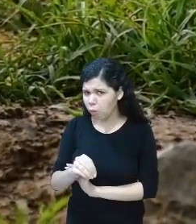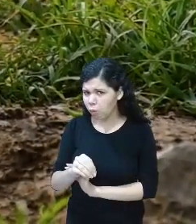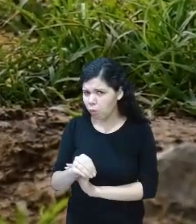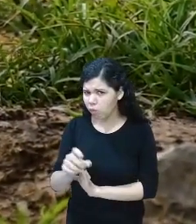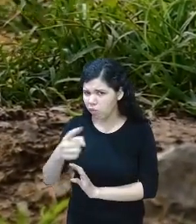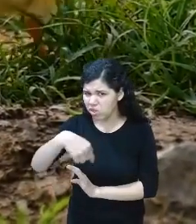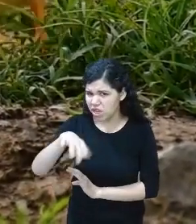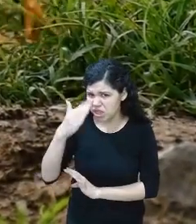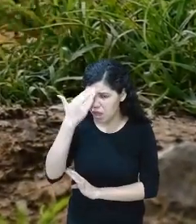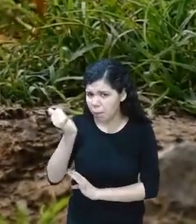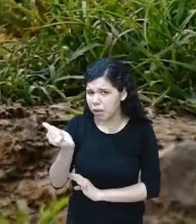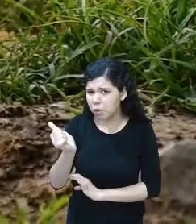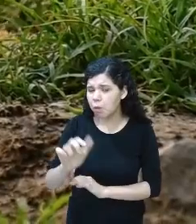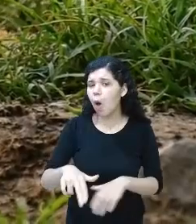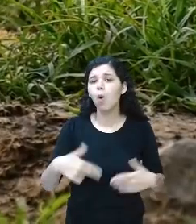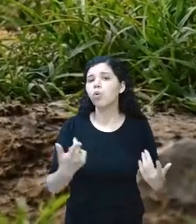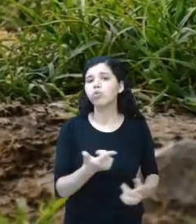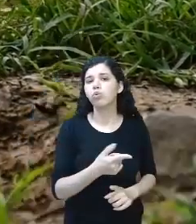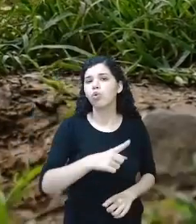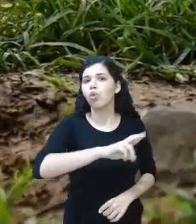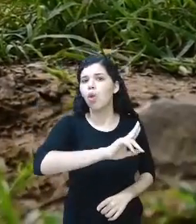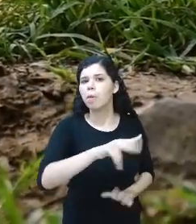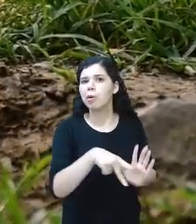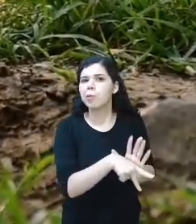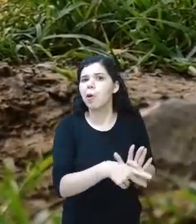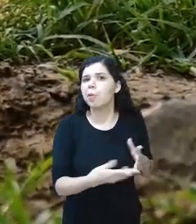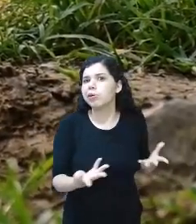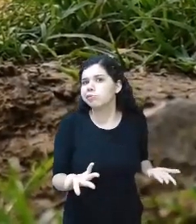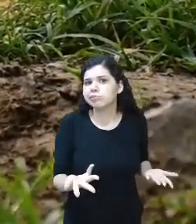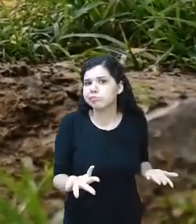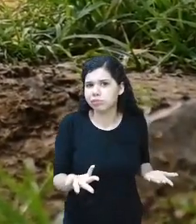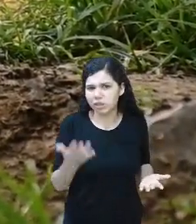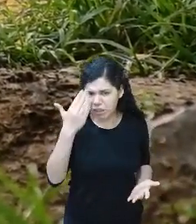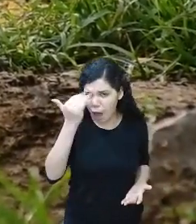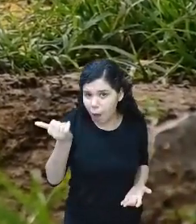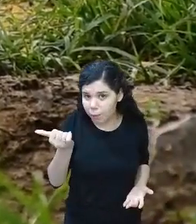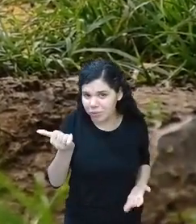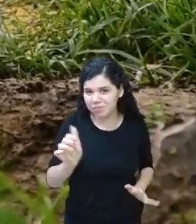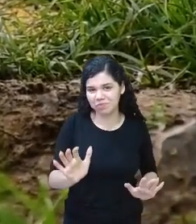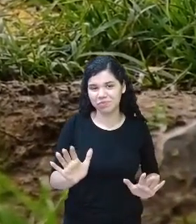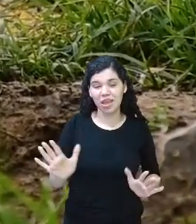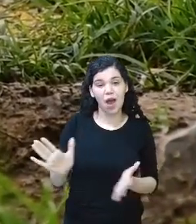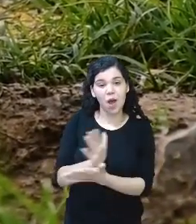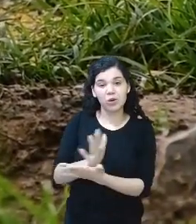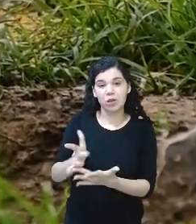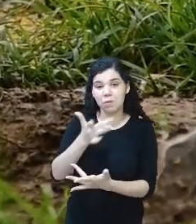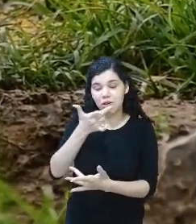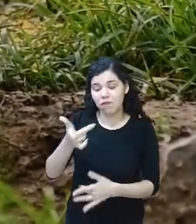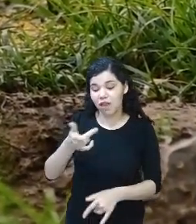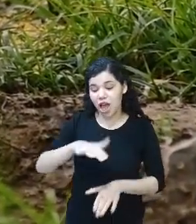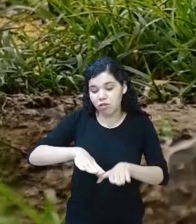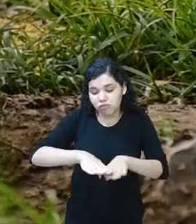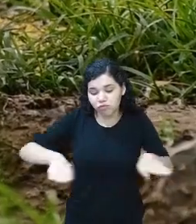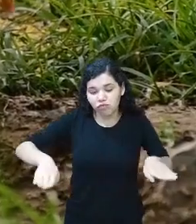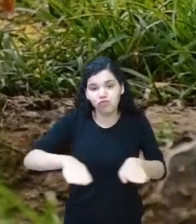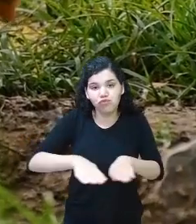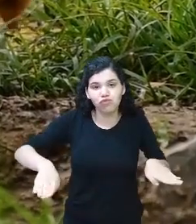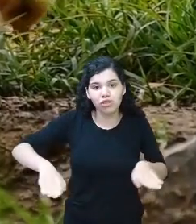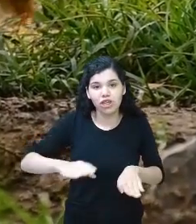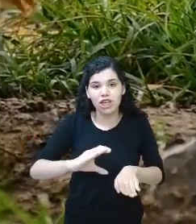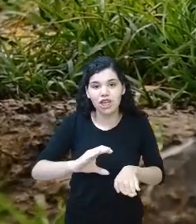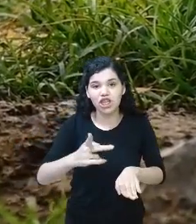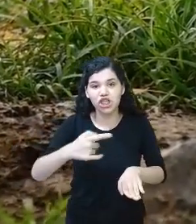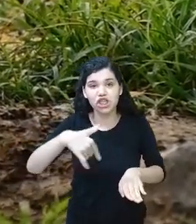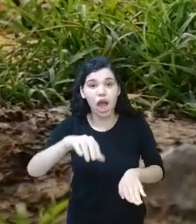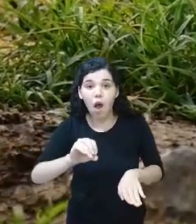Você sabe que outro nome eu daria para o solo? Muita gente chama de chão. Muita